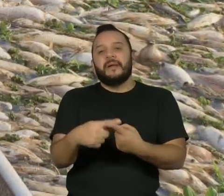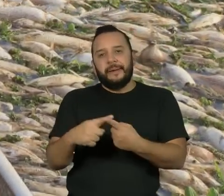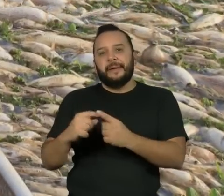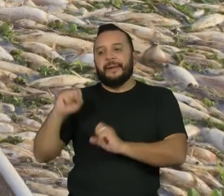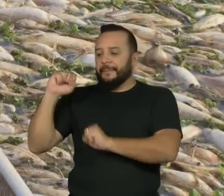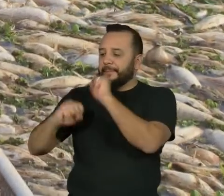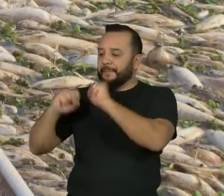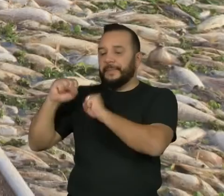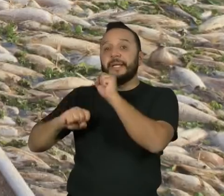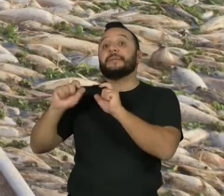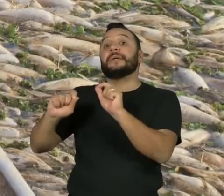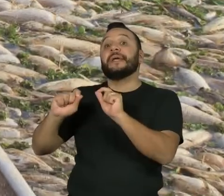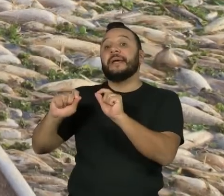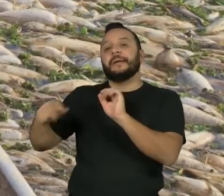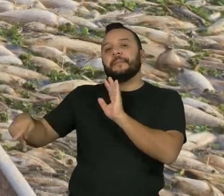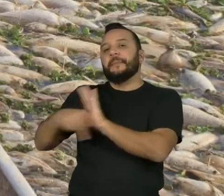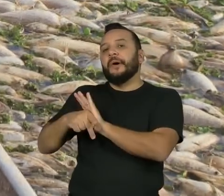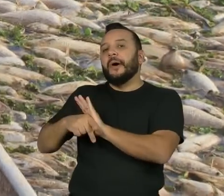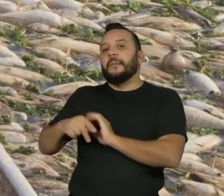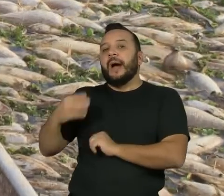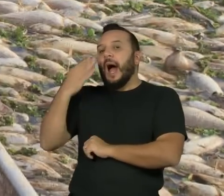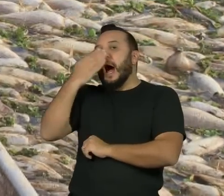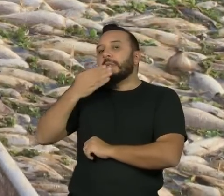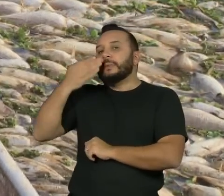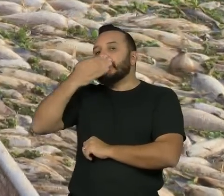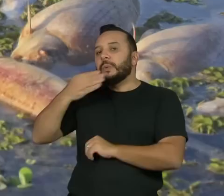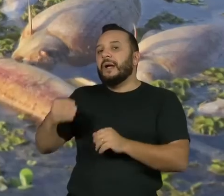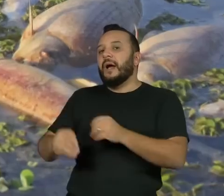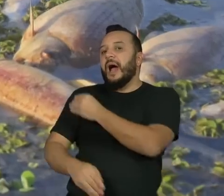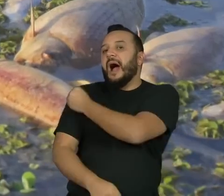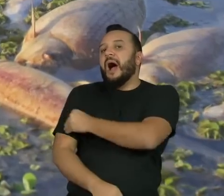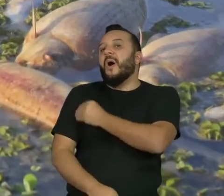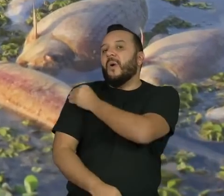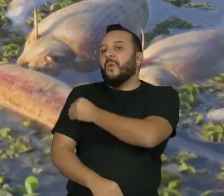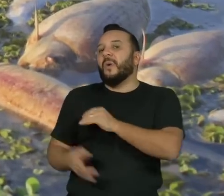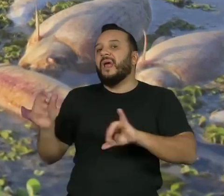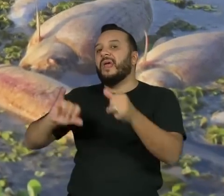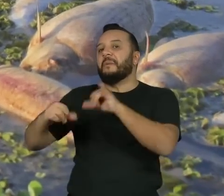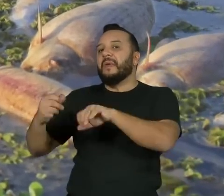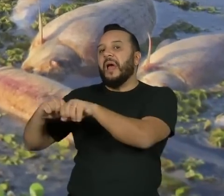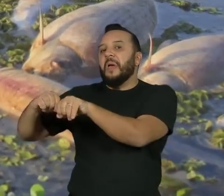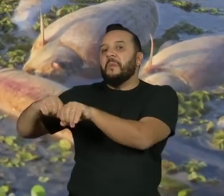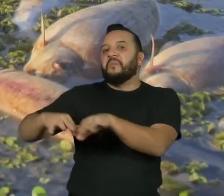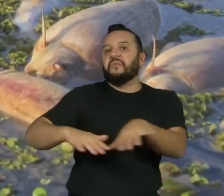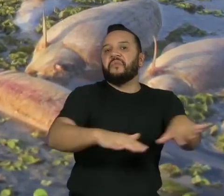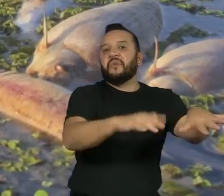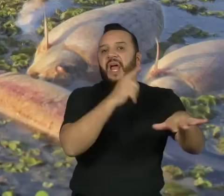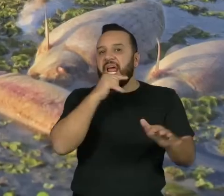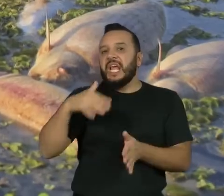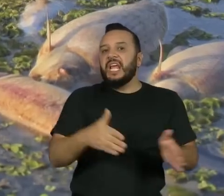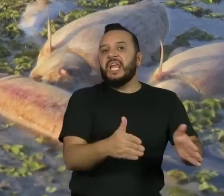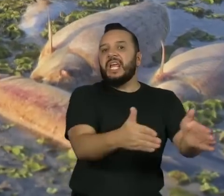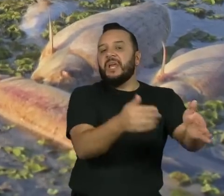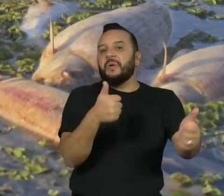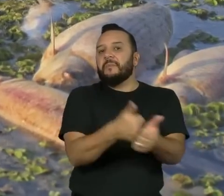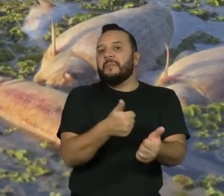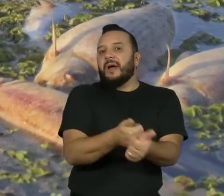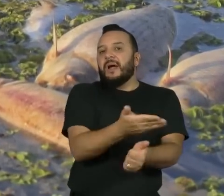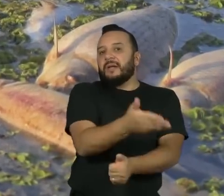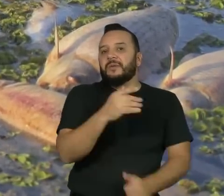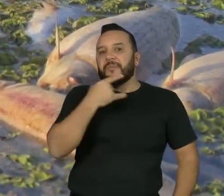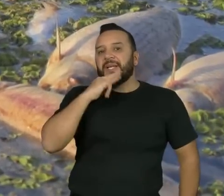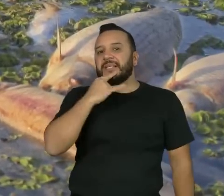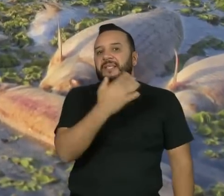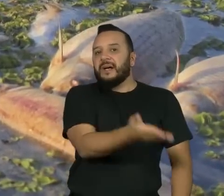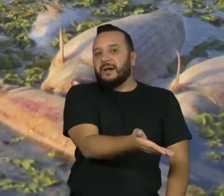usina de açúcar e álcool, que teria despejado resíduos industriais em um ribeirão afluente do rio